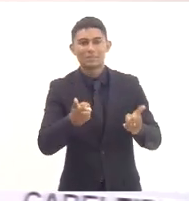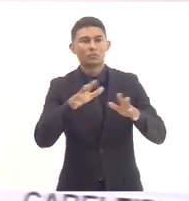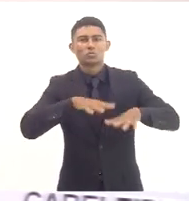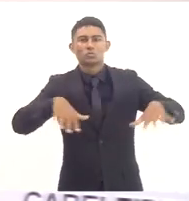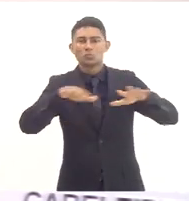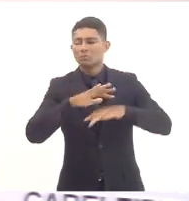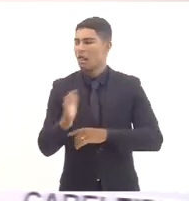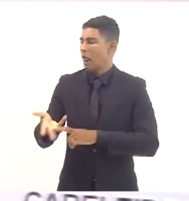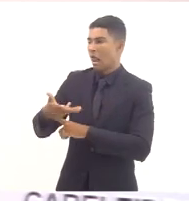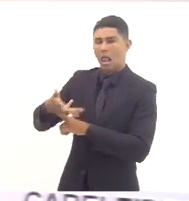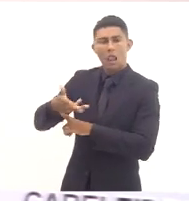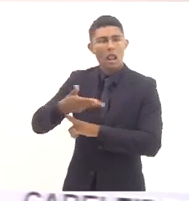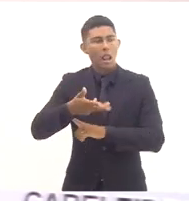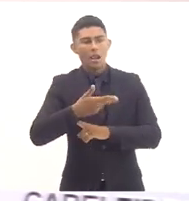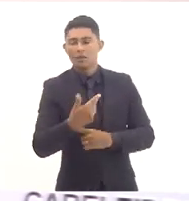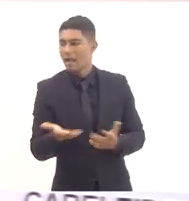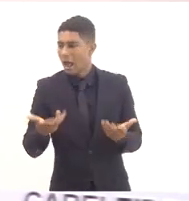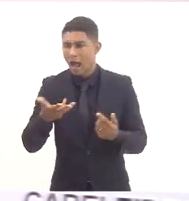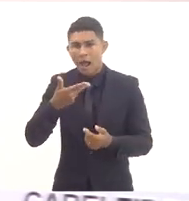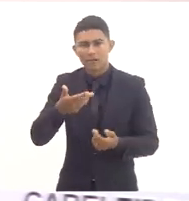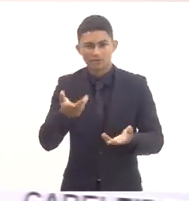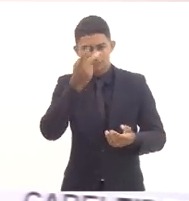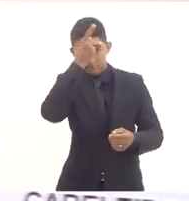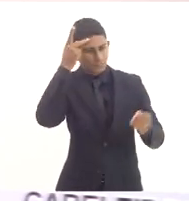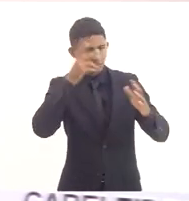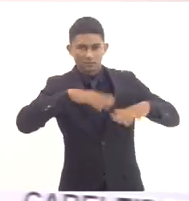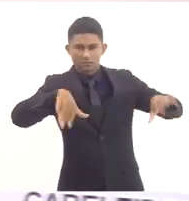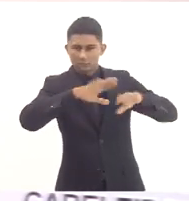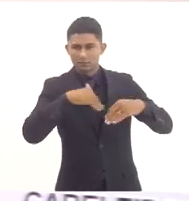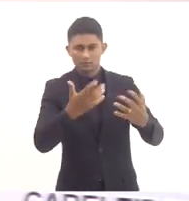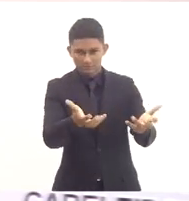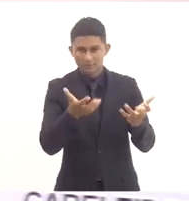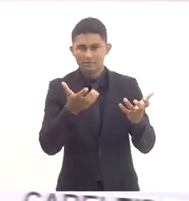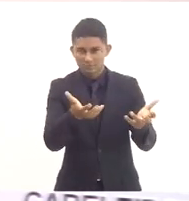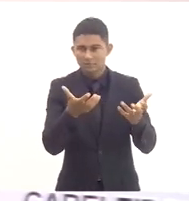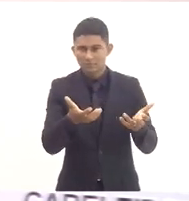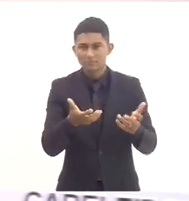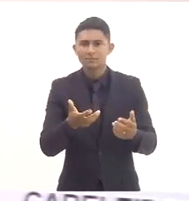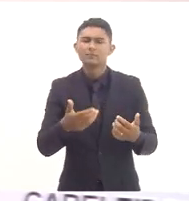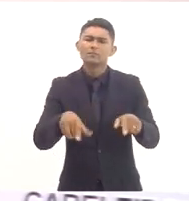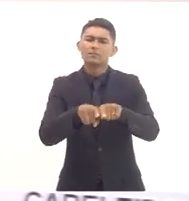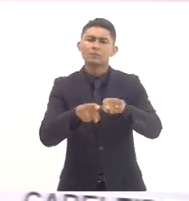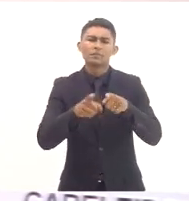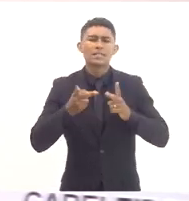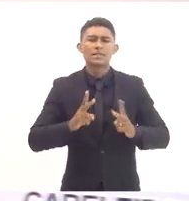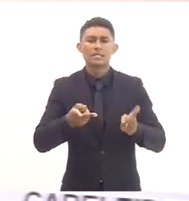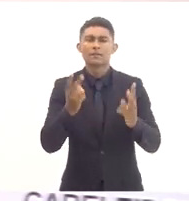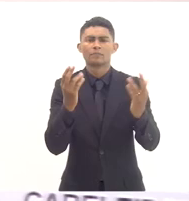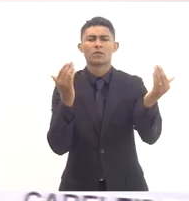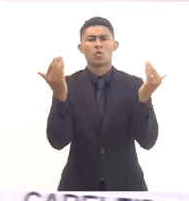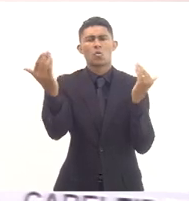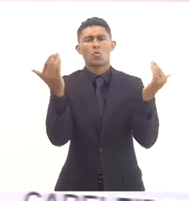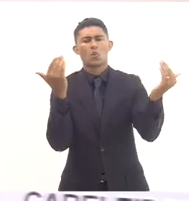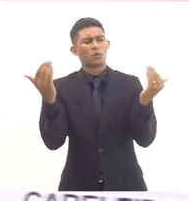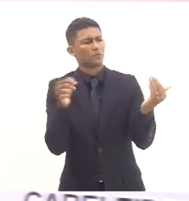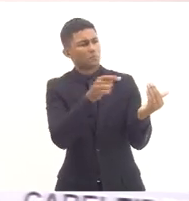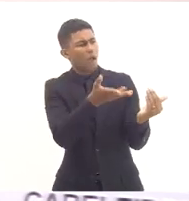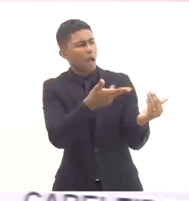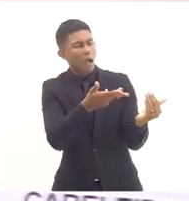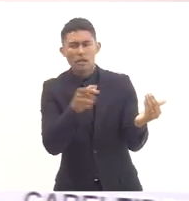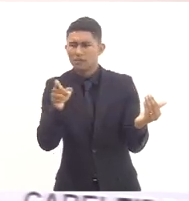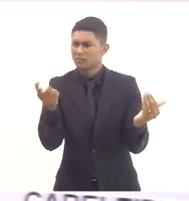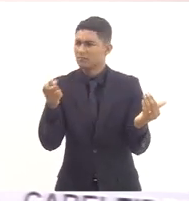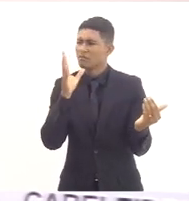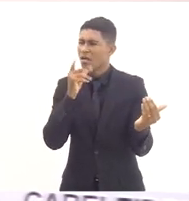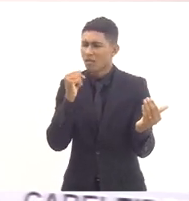super eficiência da alta produtividade e uma alta produtividade que sempre comparativa bom e é isso